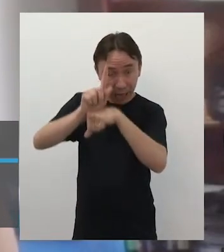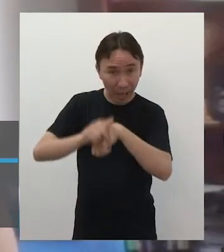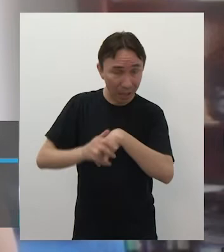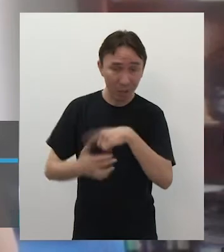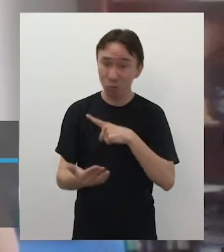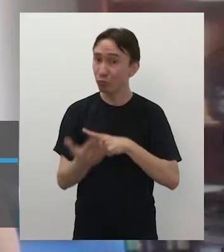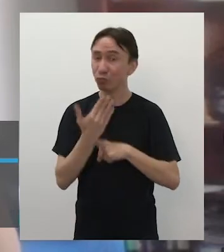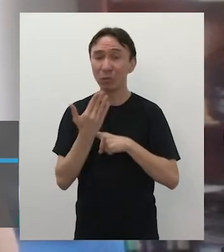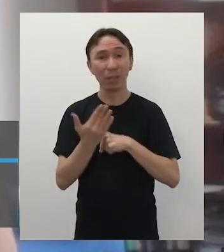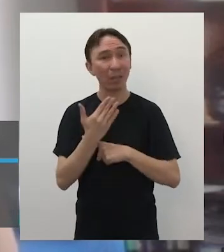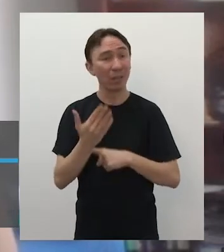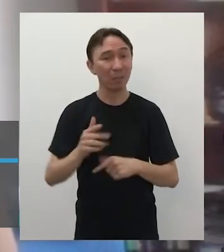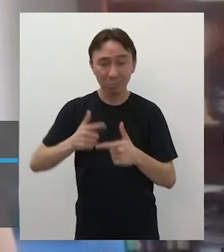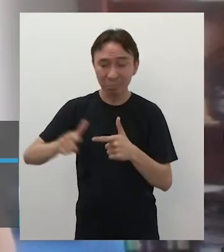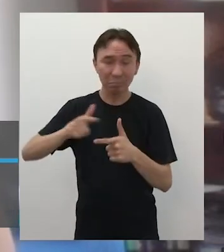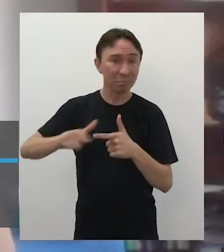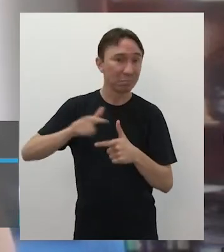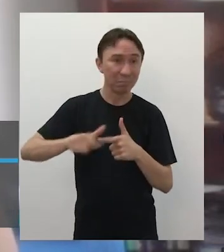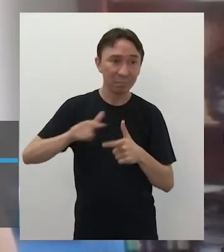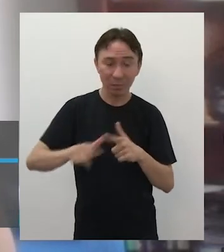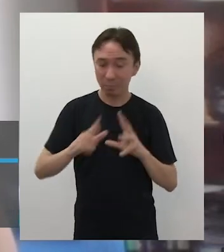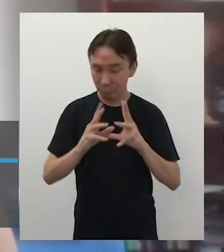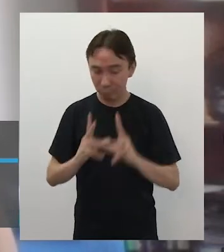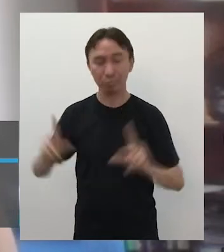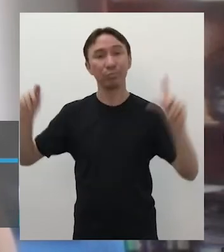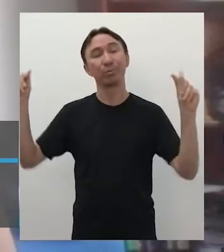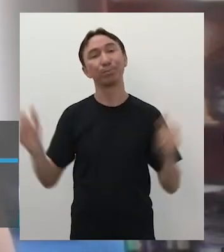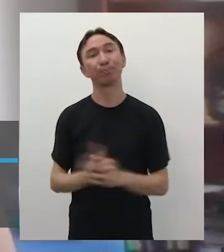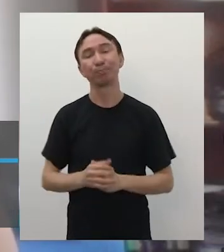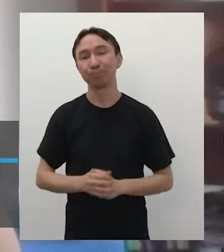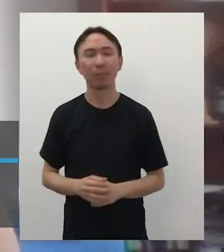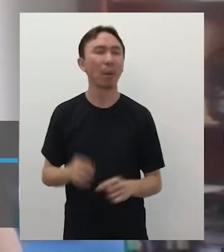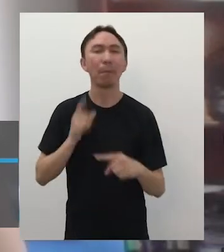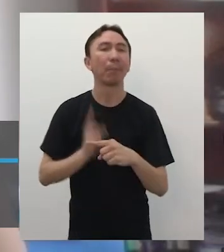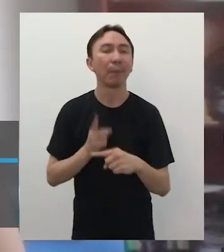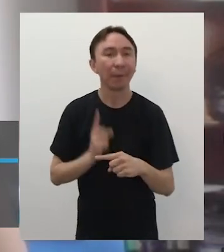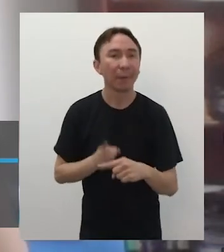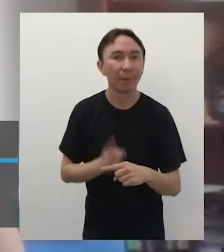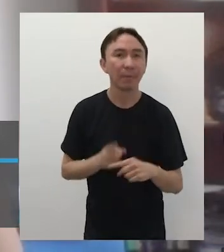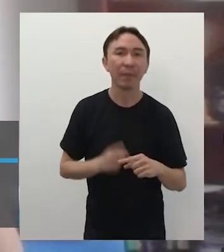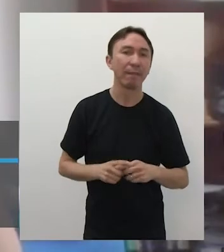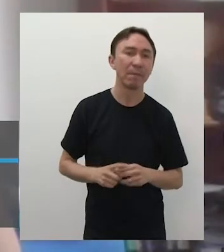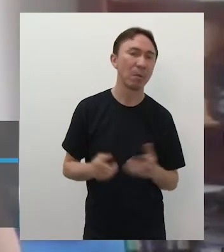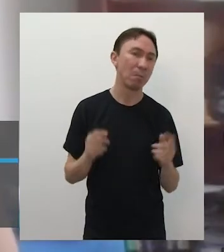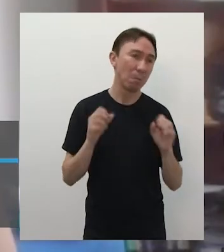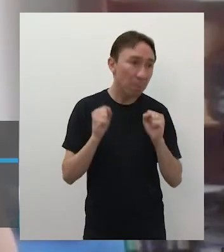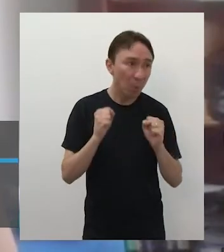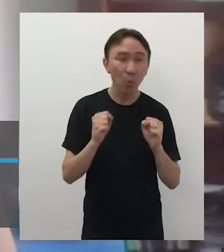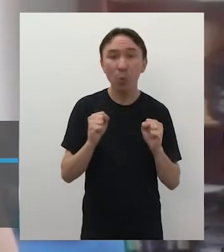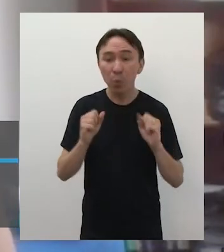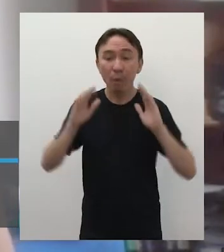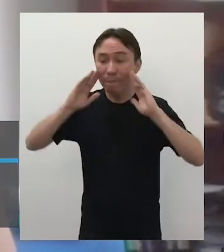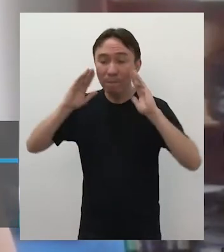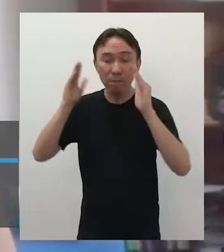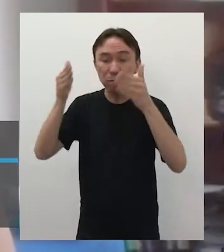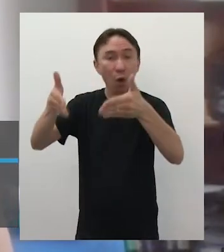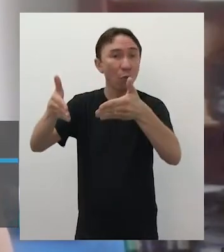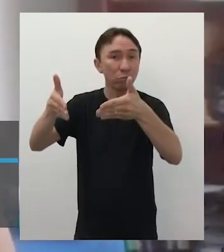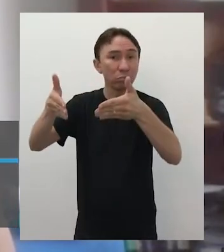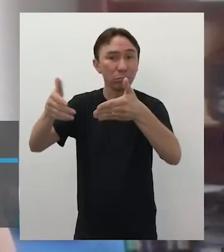a determinação, com a persistência e a responsabilidade, a gente vai conseguindo olhar para esse